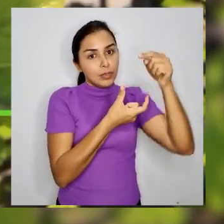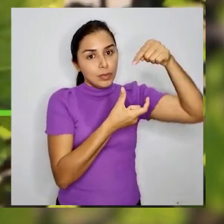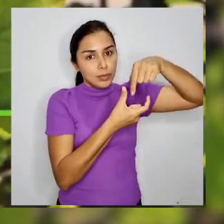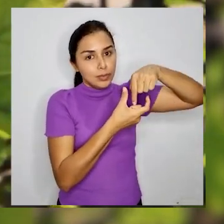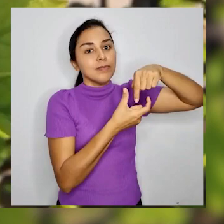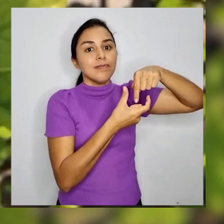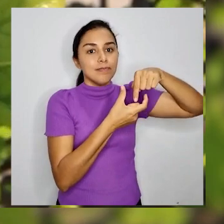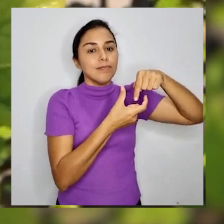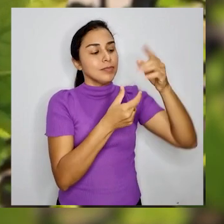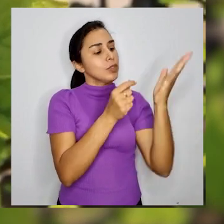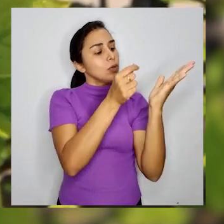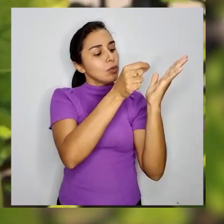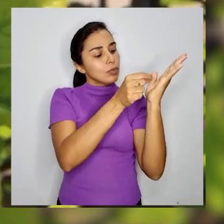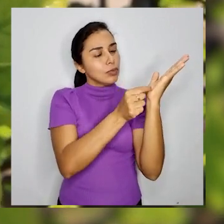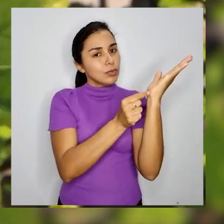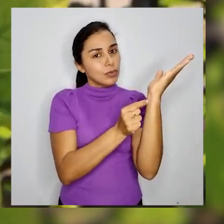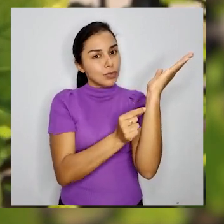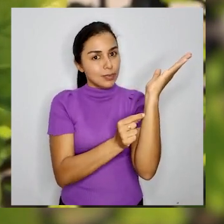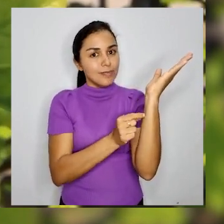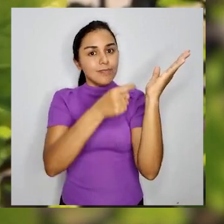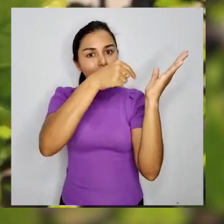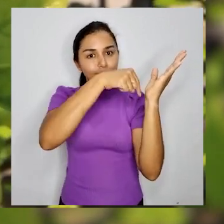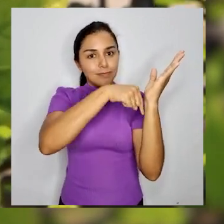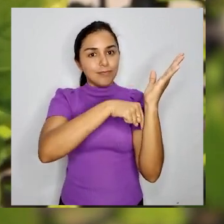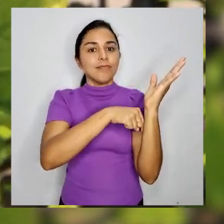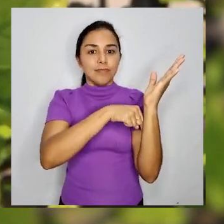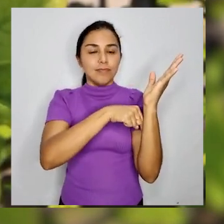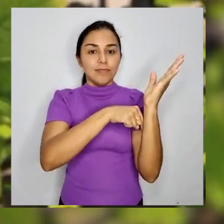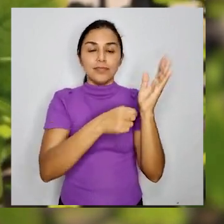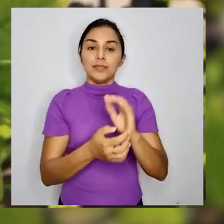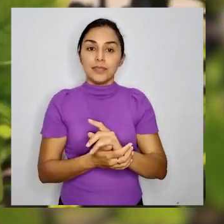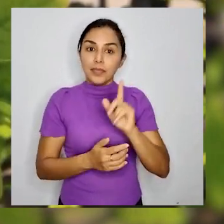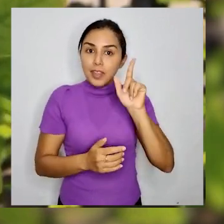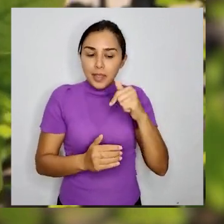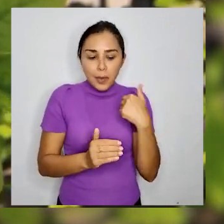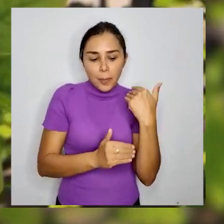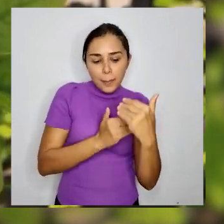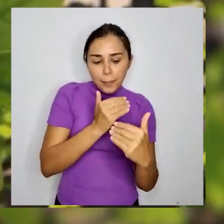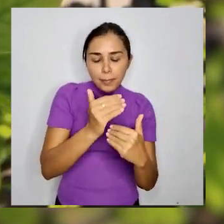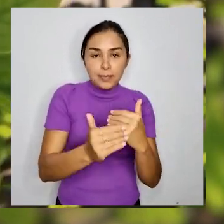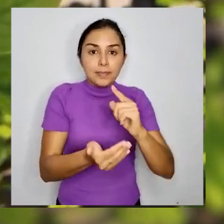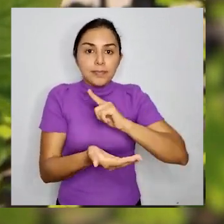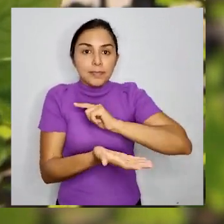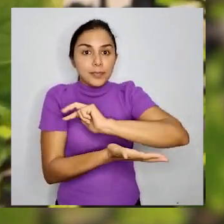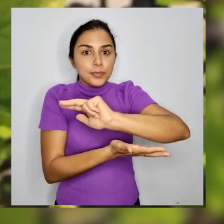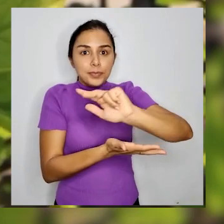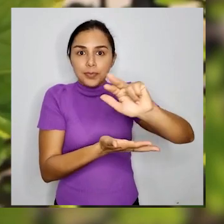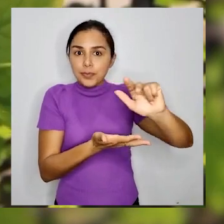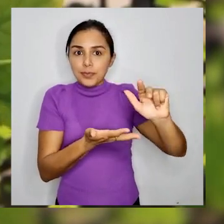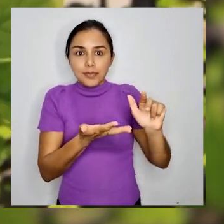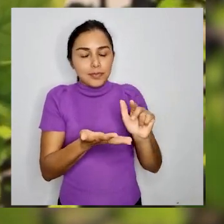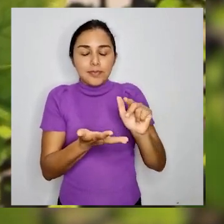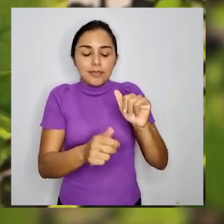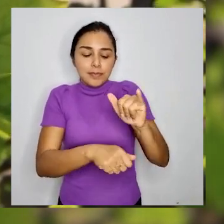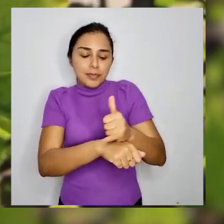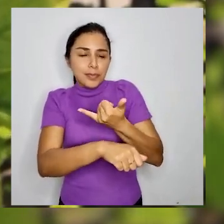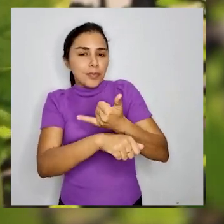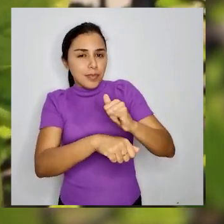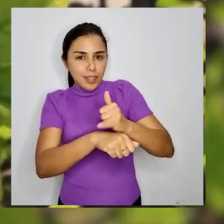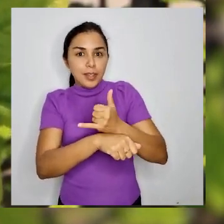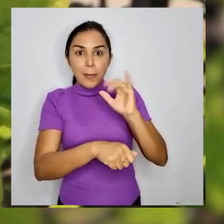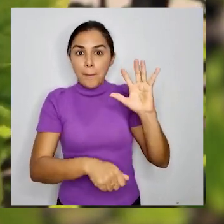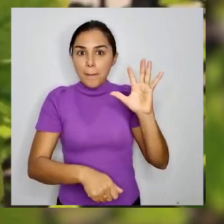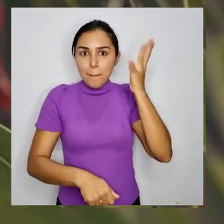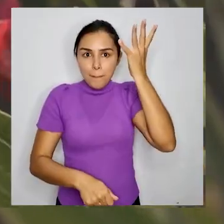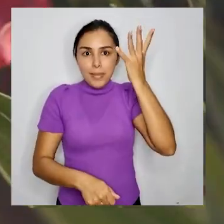no pistilo das flores, fertilizando os gametas femininos. Este processo possui inúmeras e diferentes